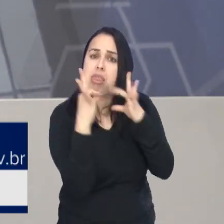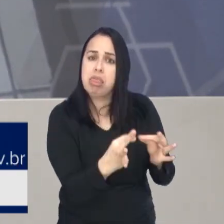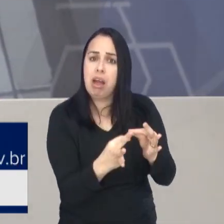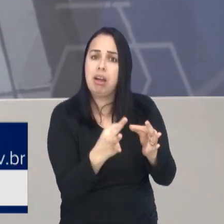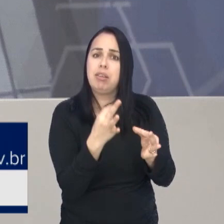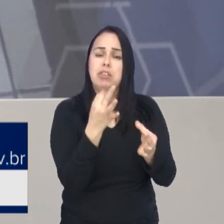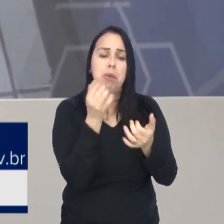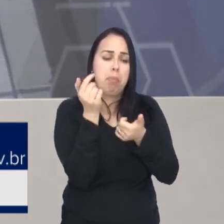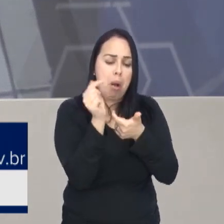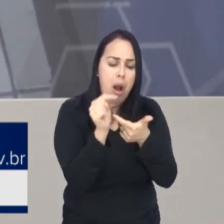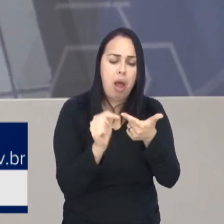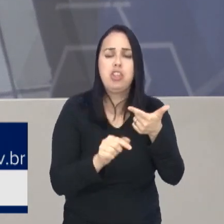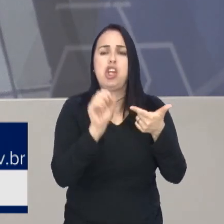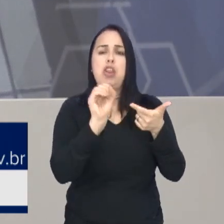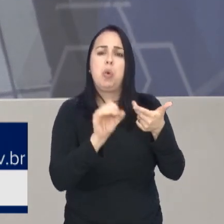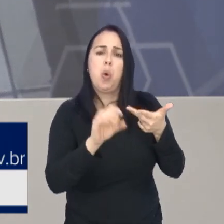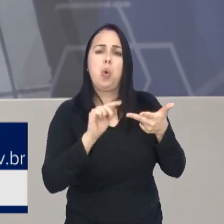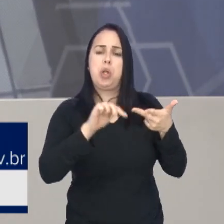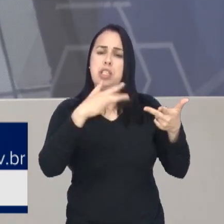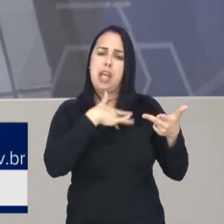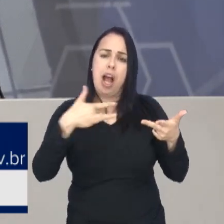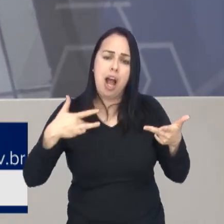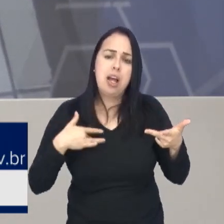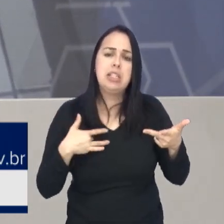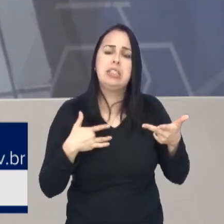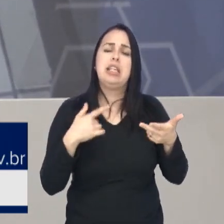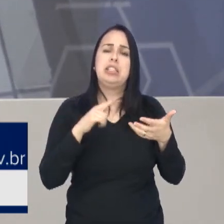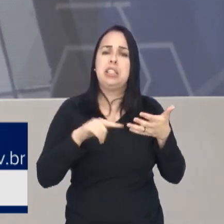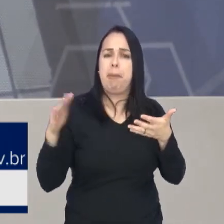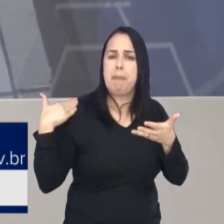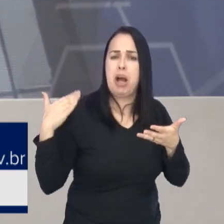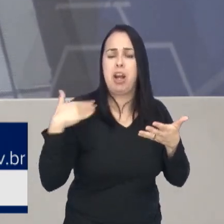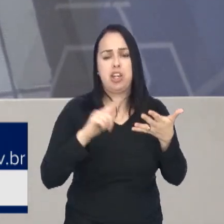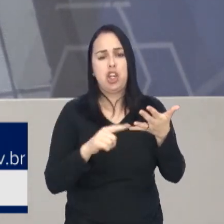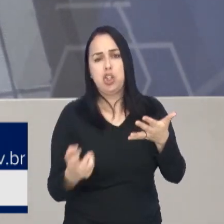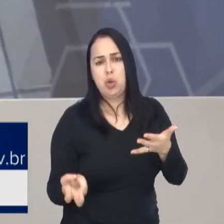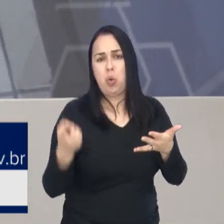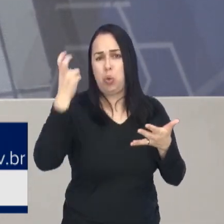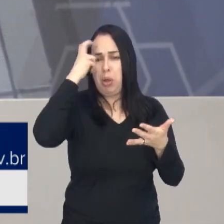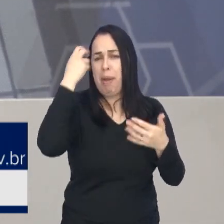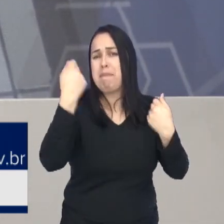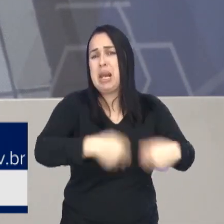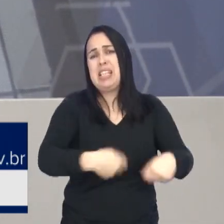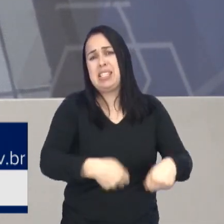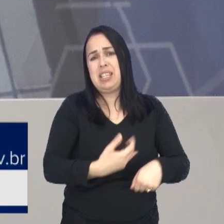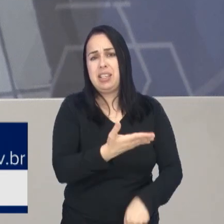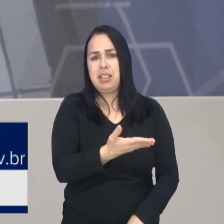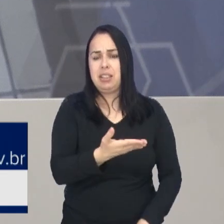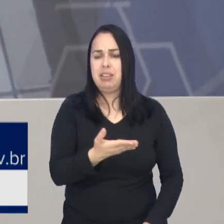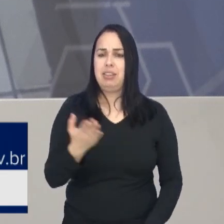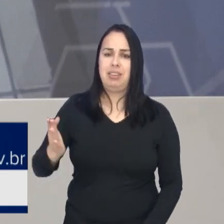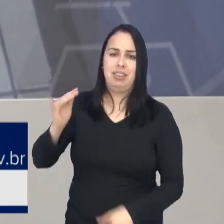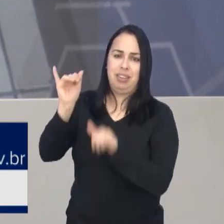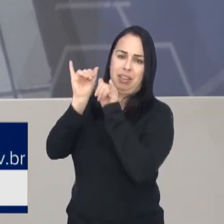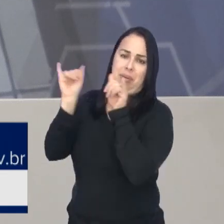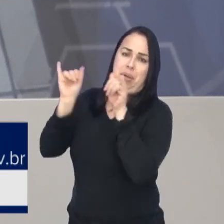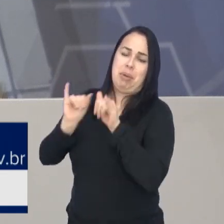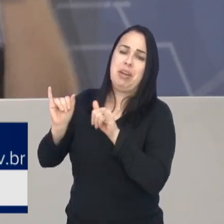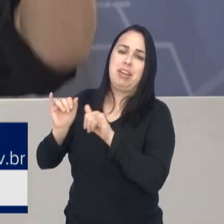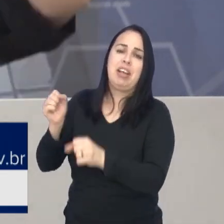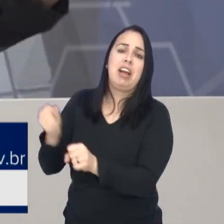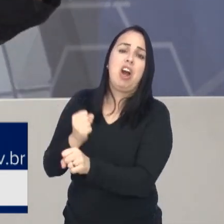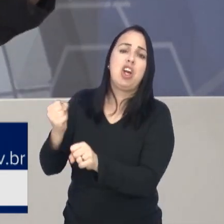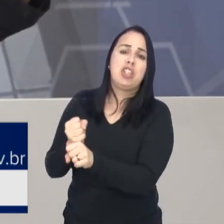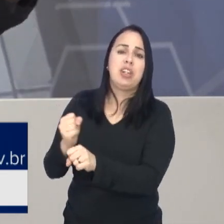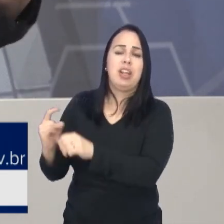de atividade, de educação, de saúde, de lazer, de cultura. E aí o feito aqui é o quê?